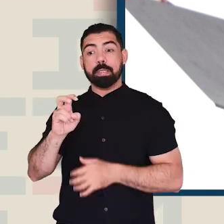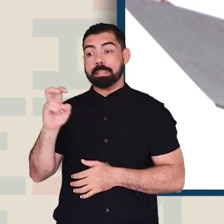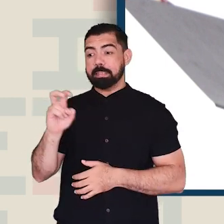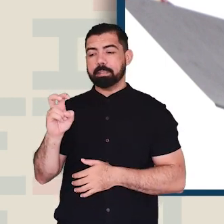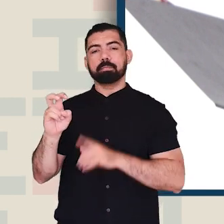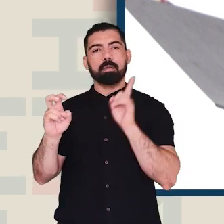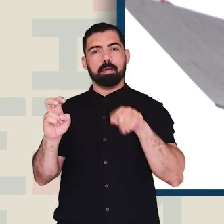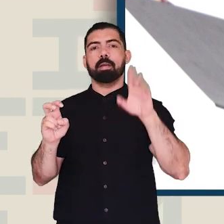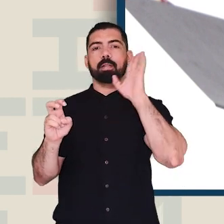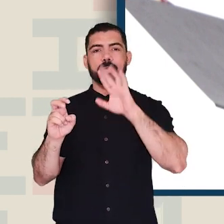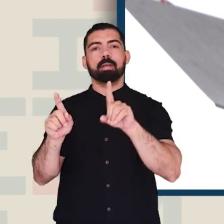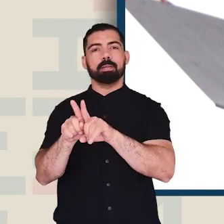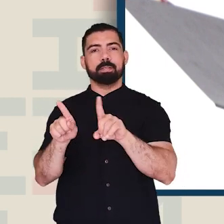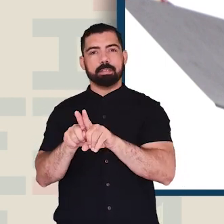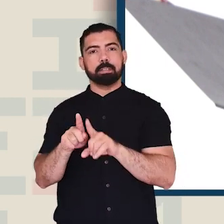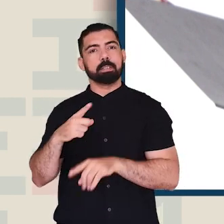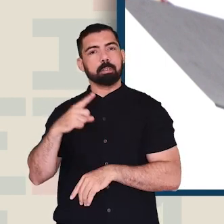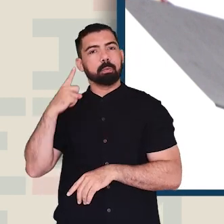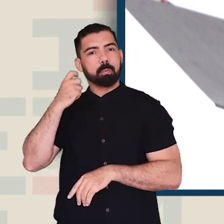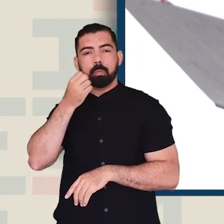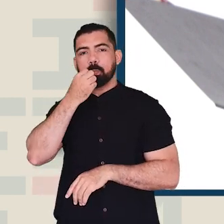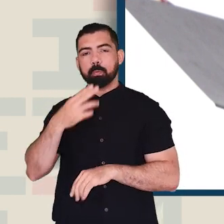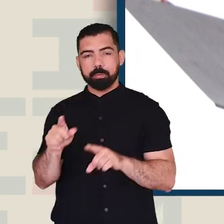era bacana, tinha uma sonoridade bacana.